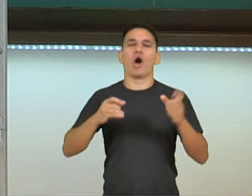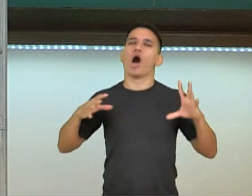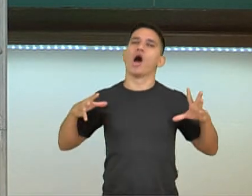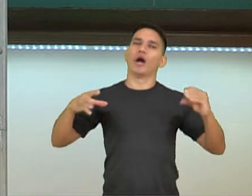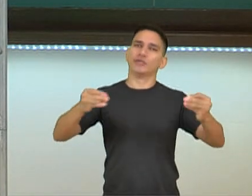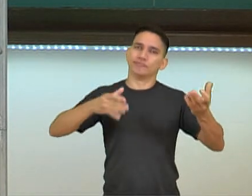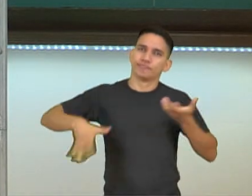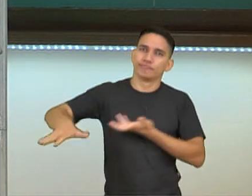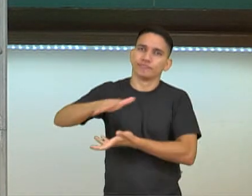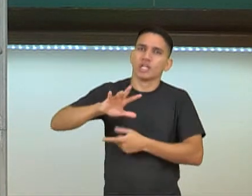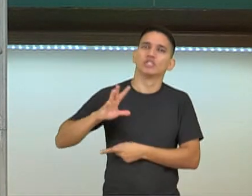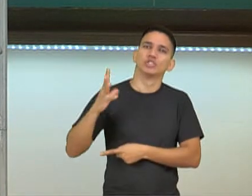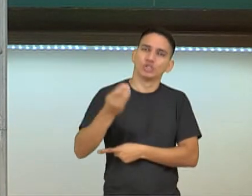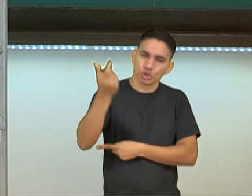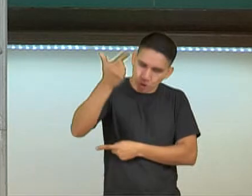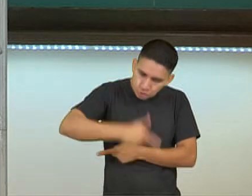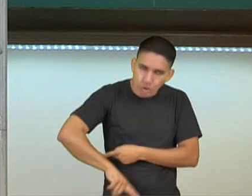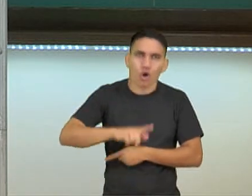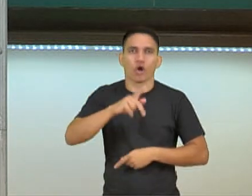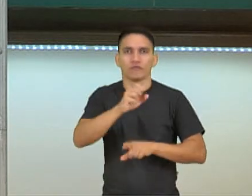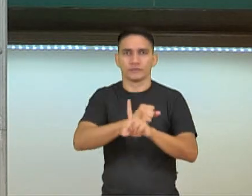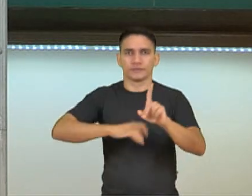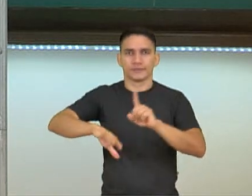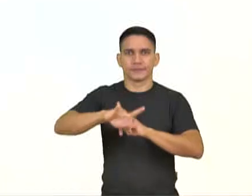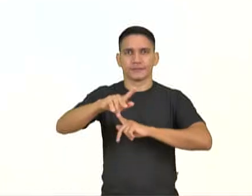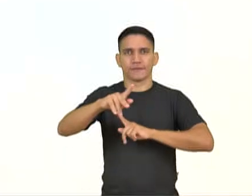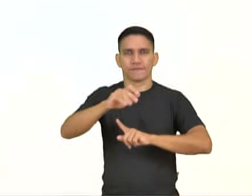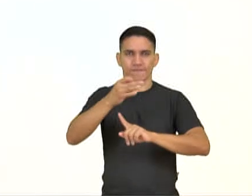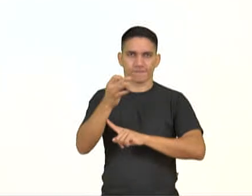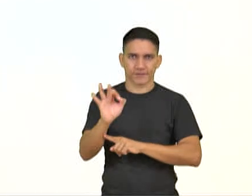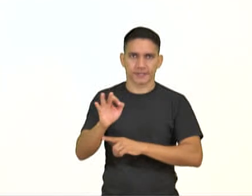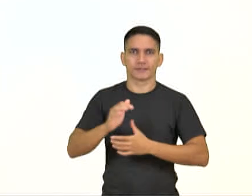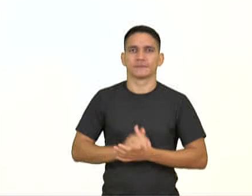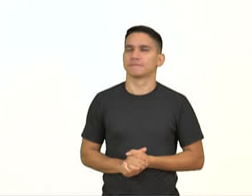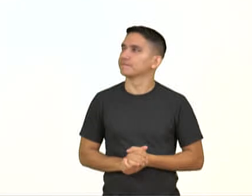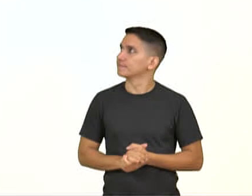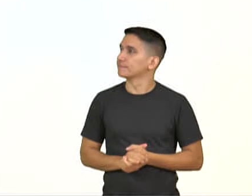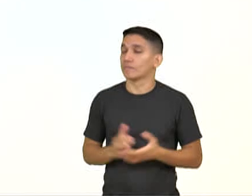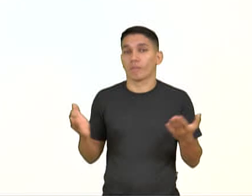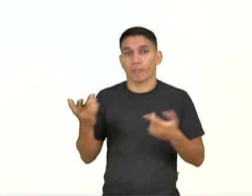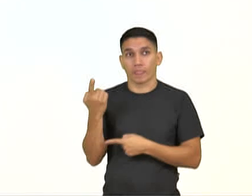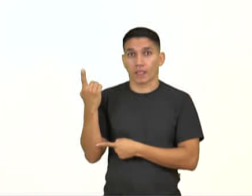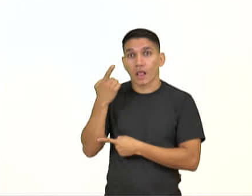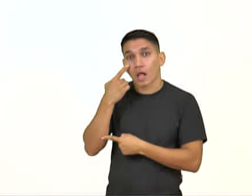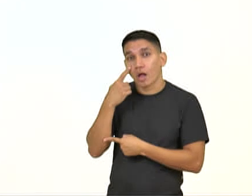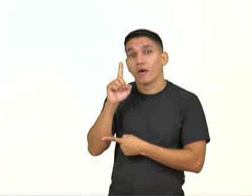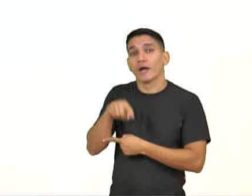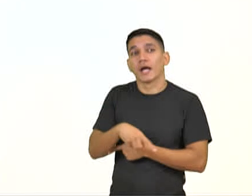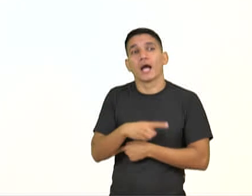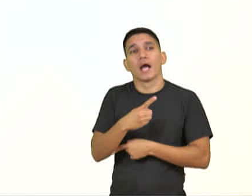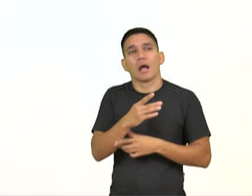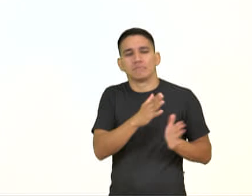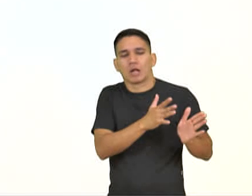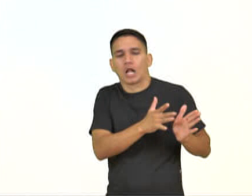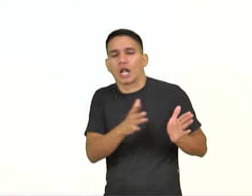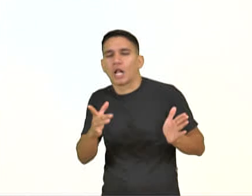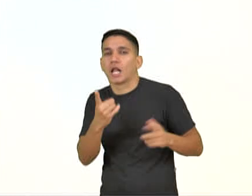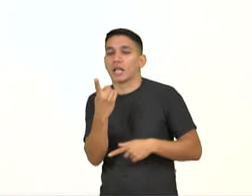as coisas dentro da sociedade francesa. Chegamos na jornada de 10 de agosto de